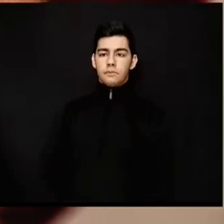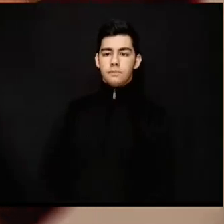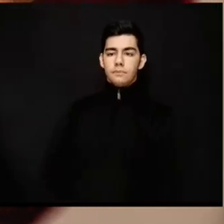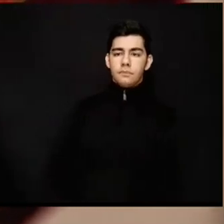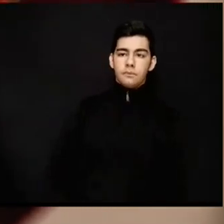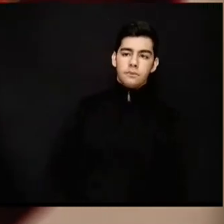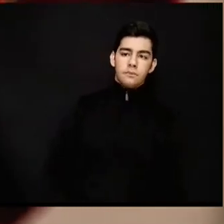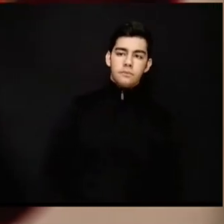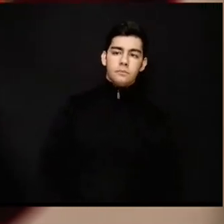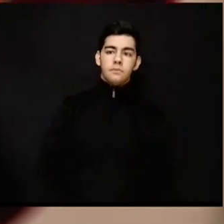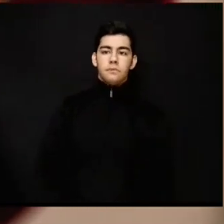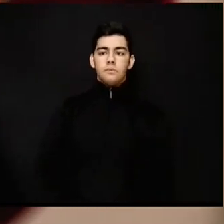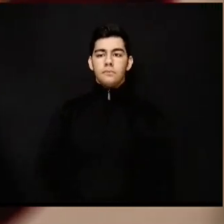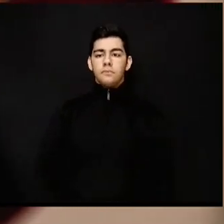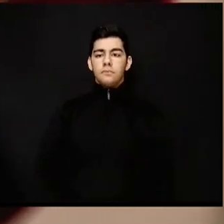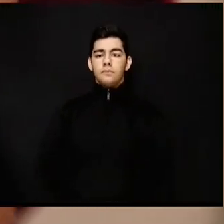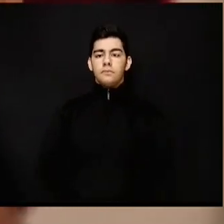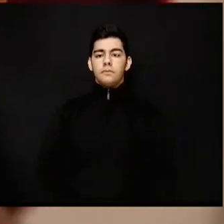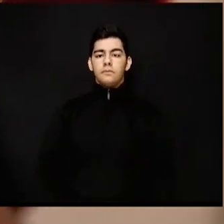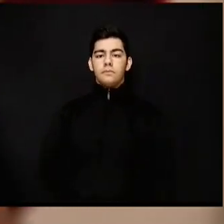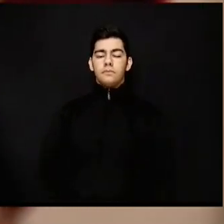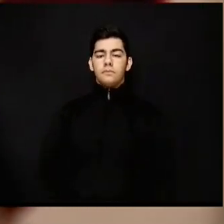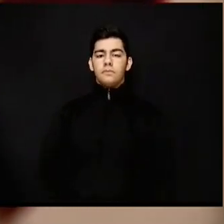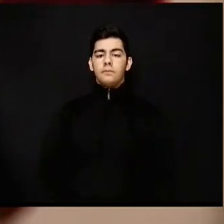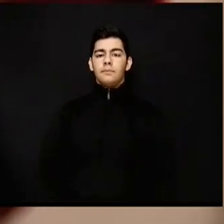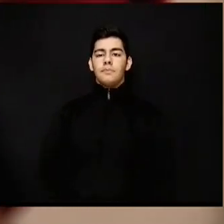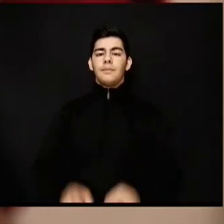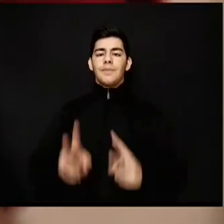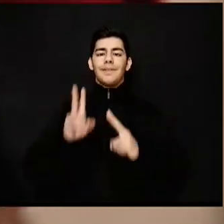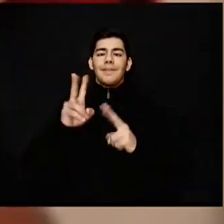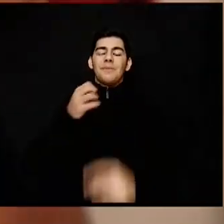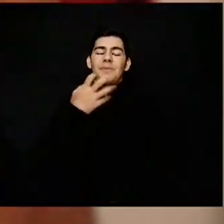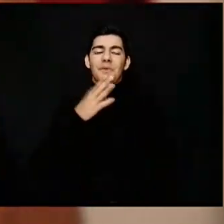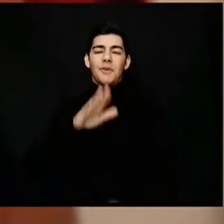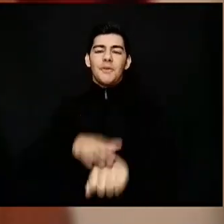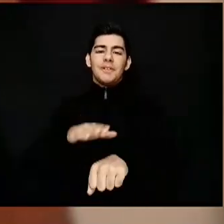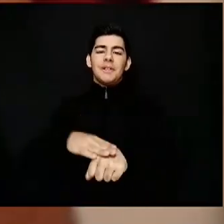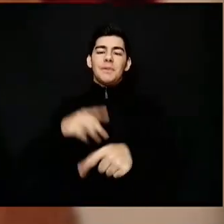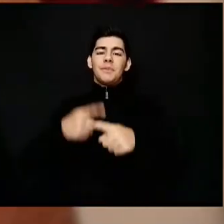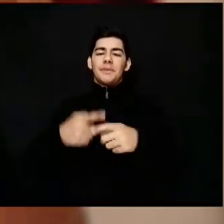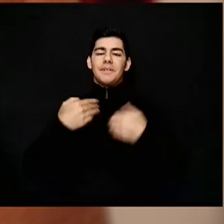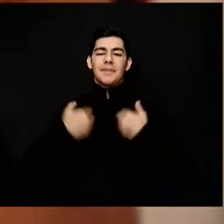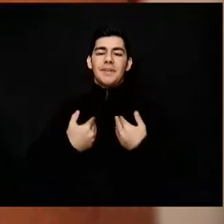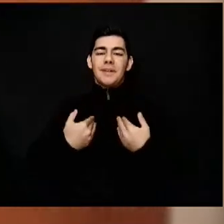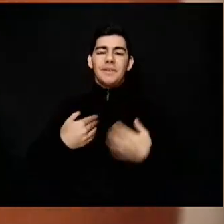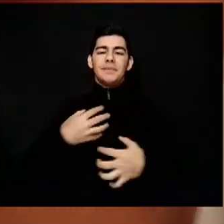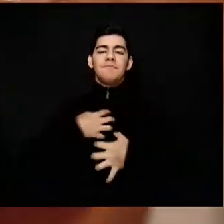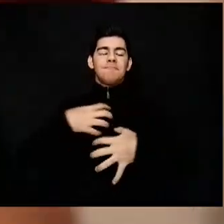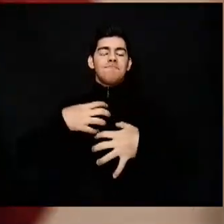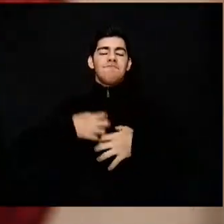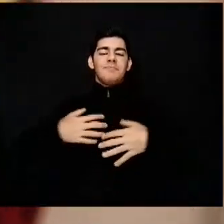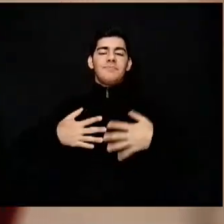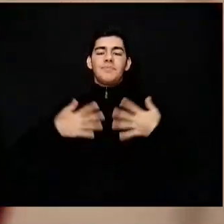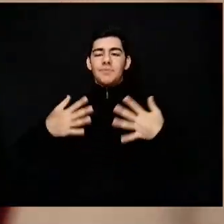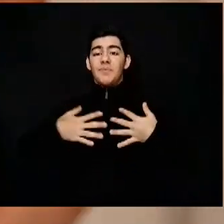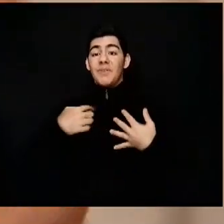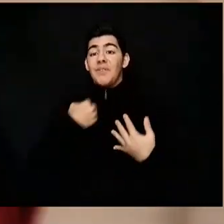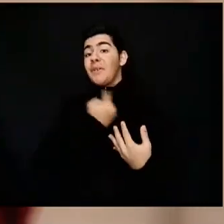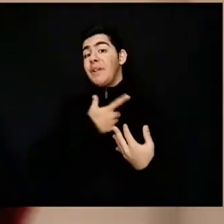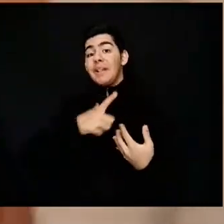É sempre terapêutico, eu gosto muito de dizer isso, porque a gente quer que fique pronto logo, a gente fica ansioso,